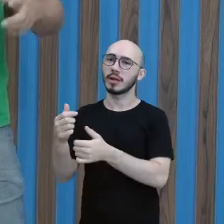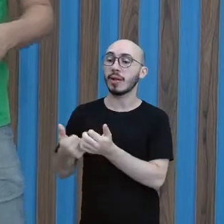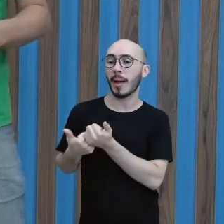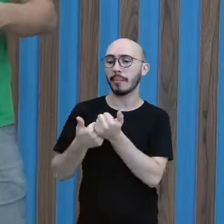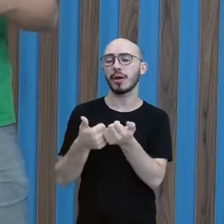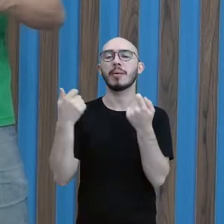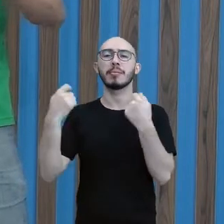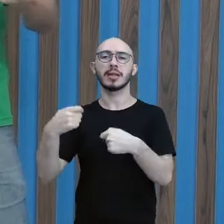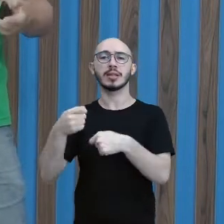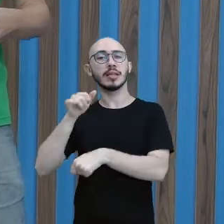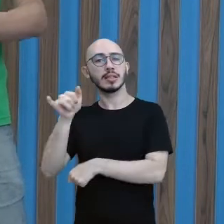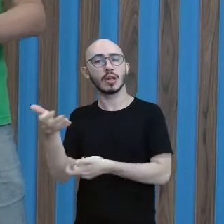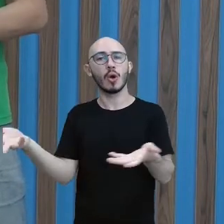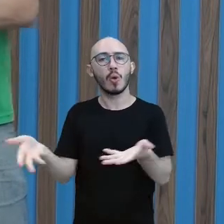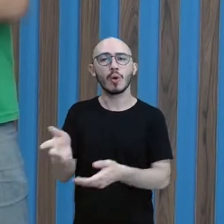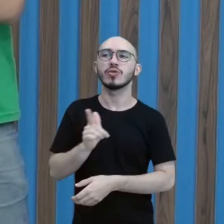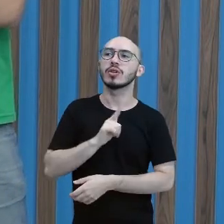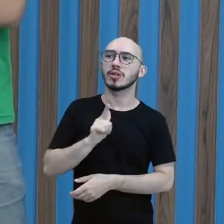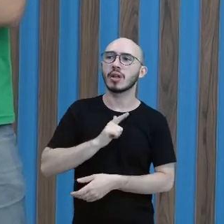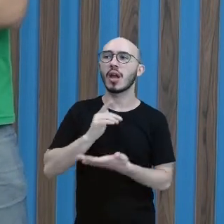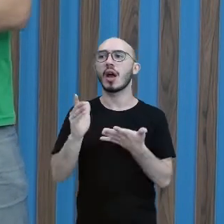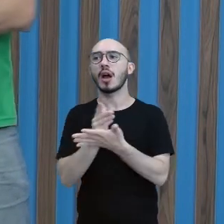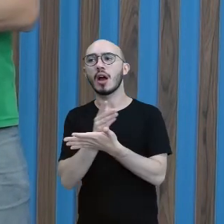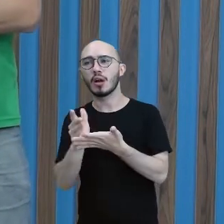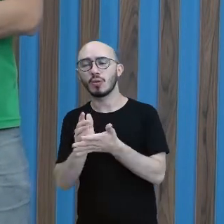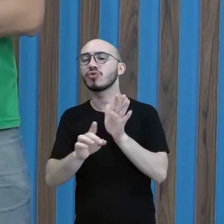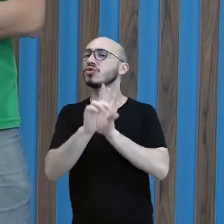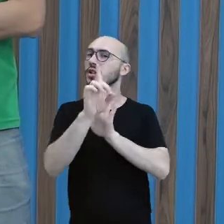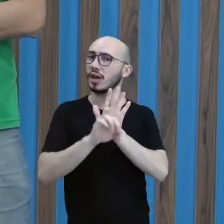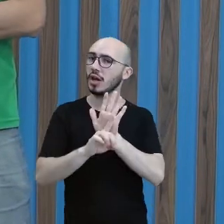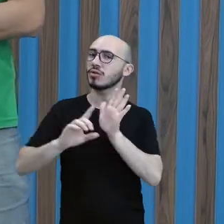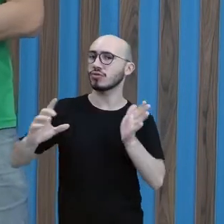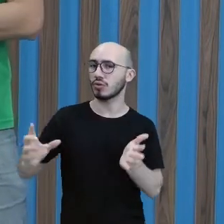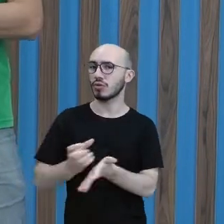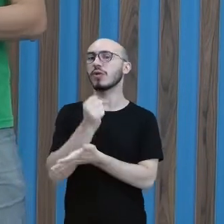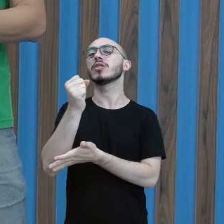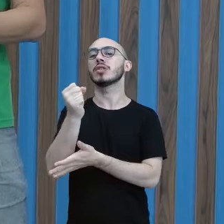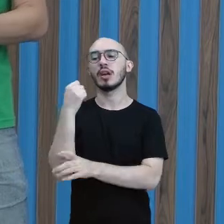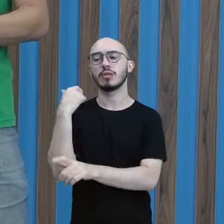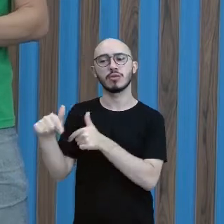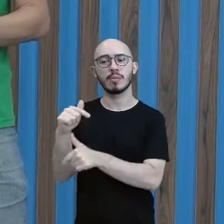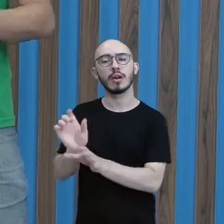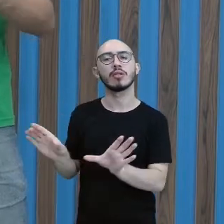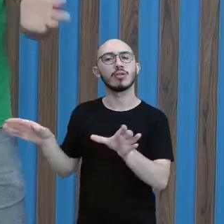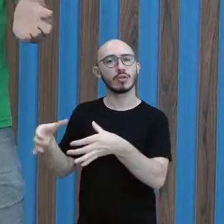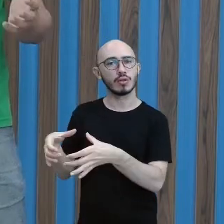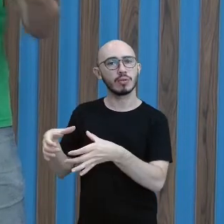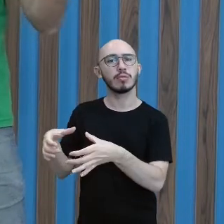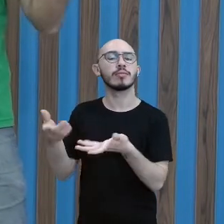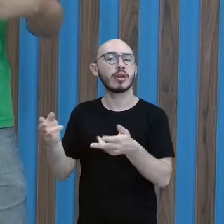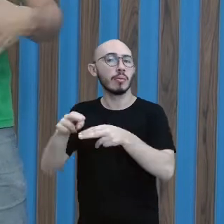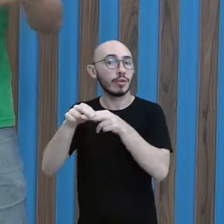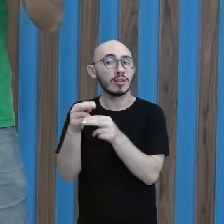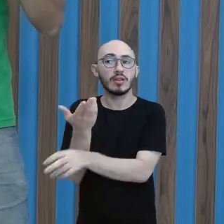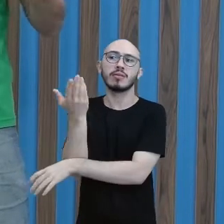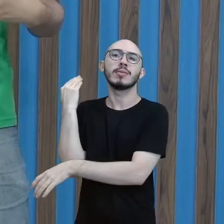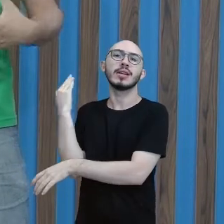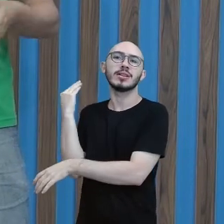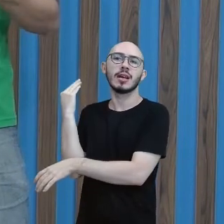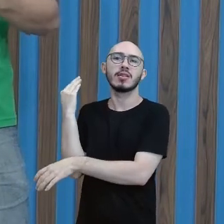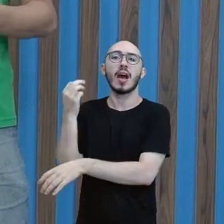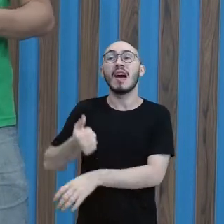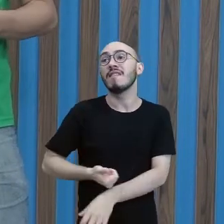hoje nós podemos vivenciar alguns direitos para os trabalhadores ou trabalhadoras, é porque no passado